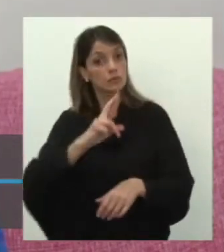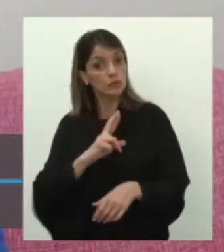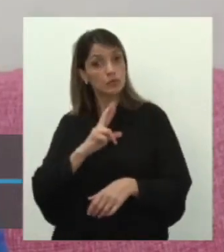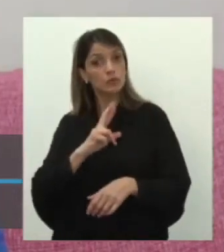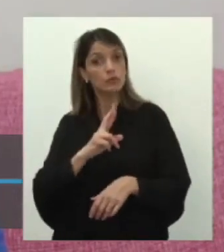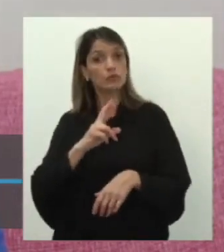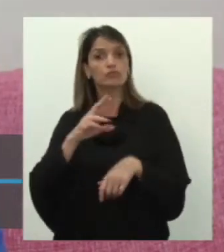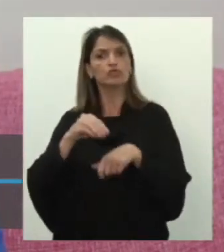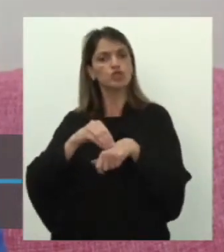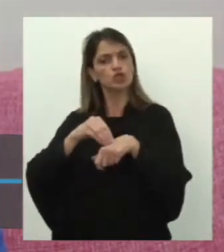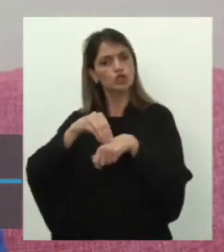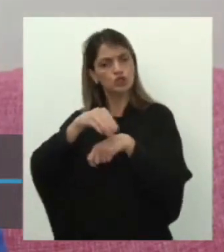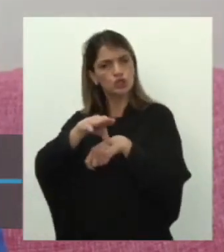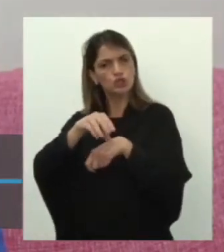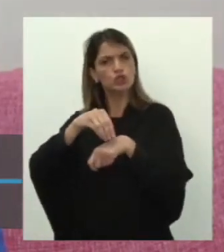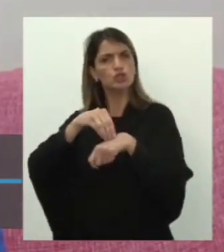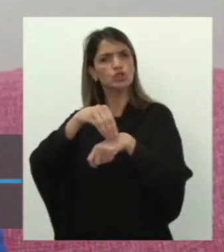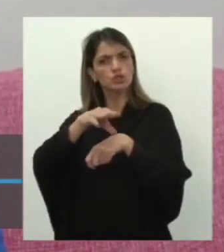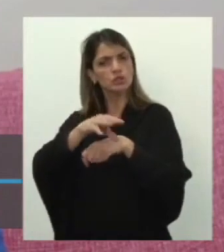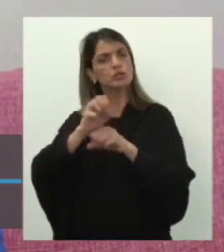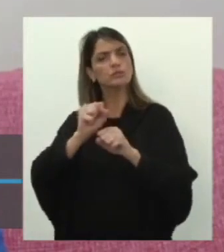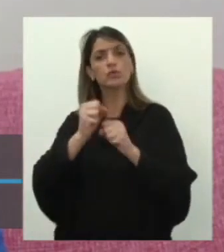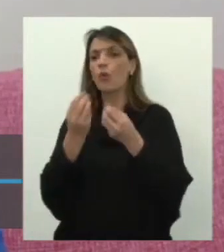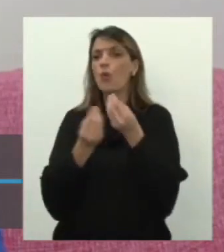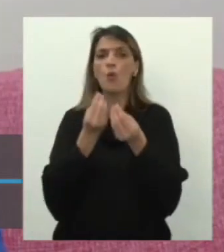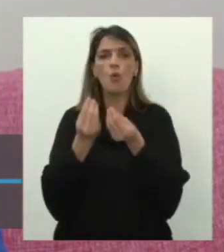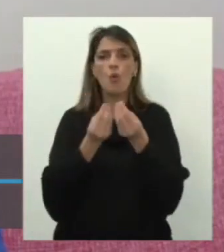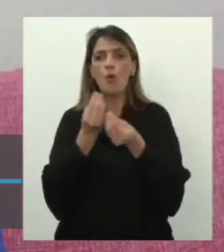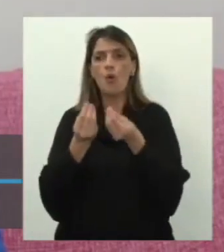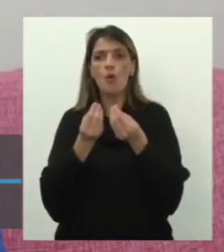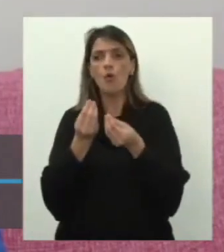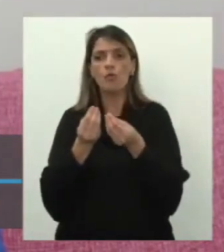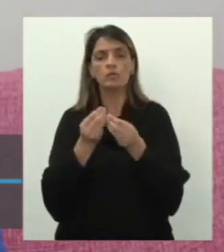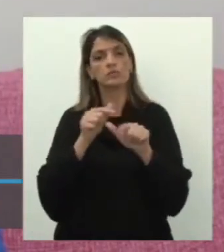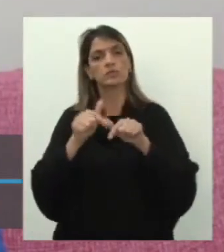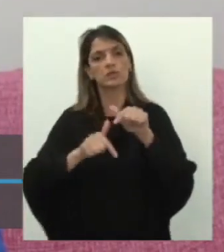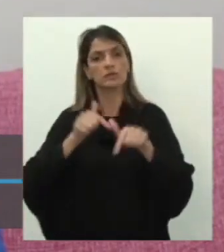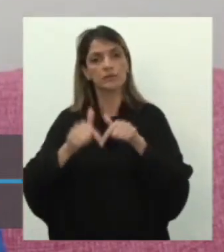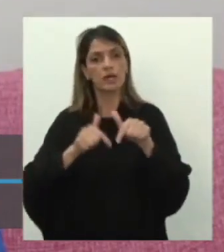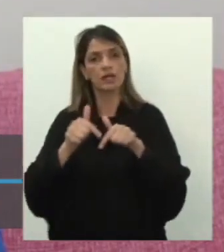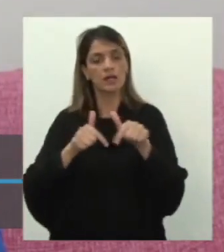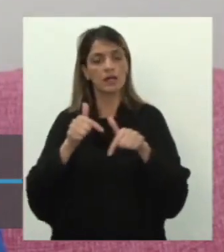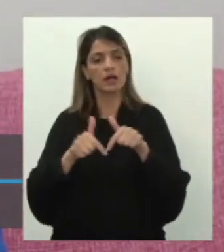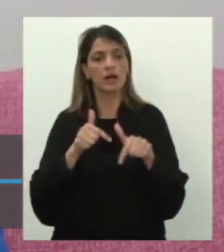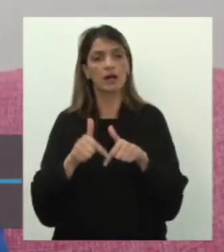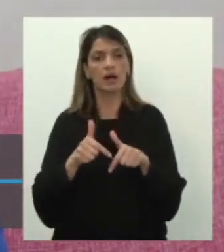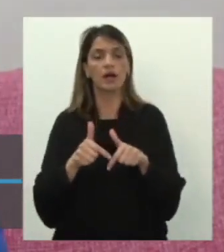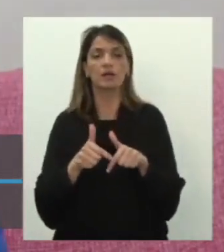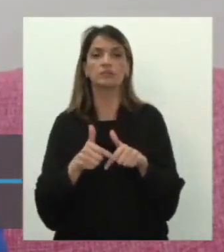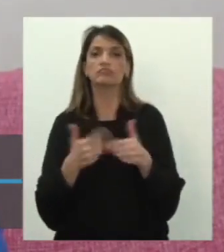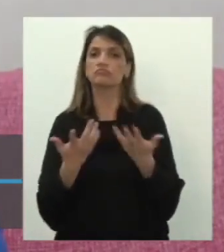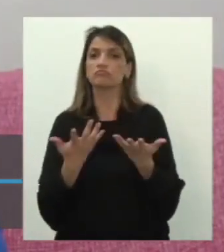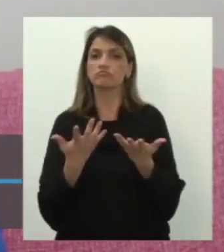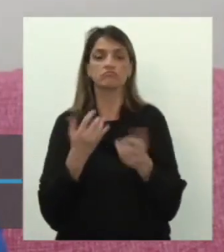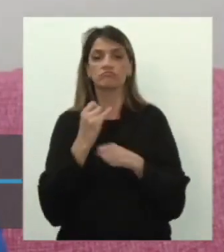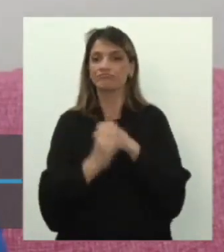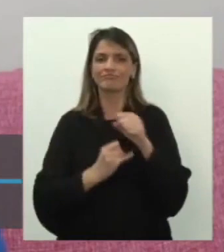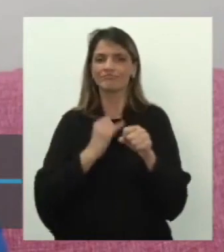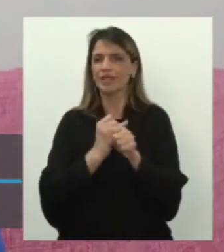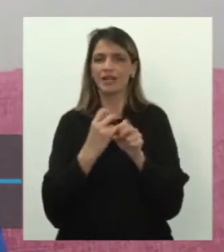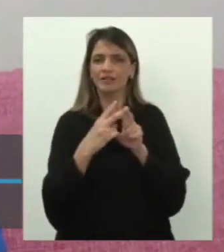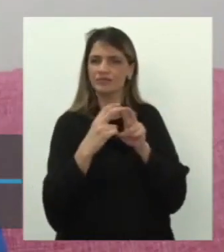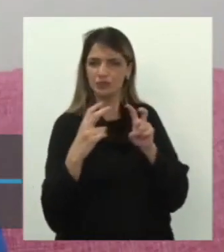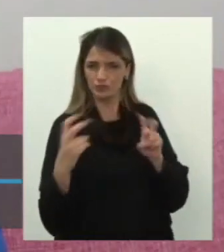dar dicas de como eles podem trabalhar de forma colaborativa neste ambiente. Já nos